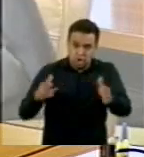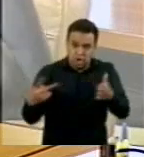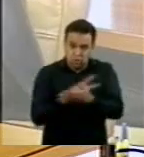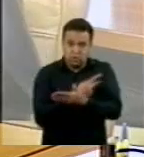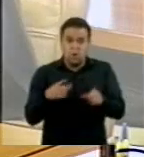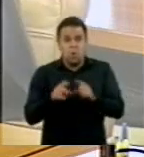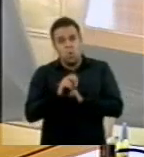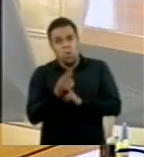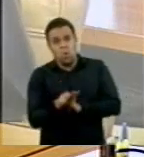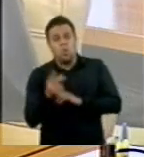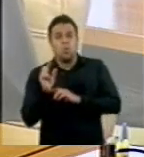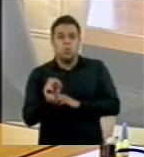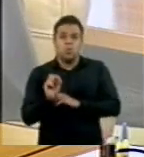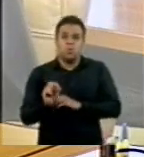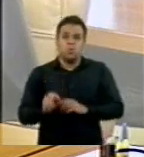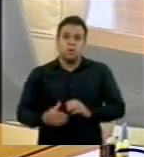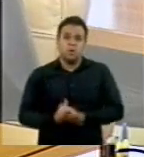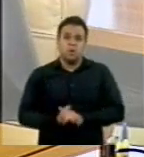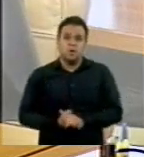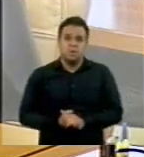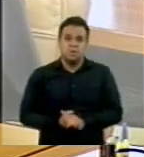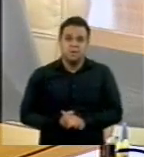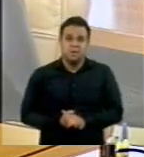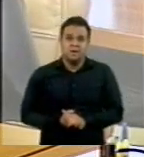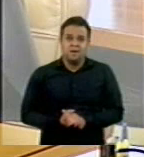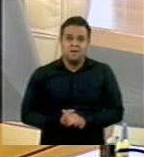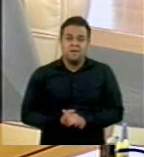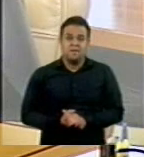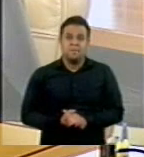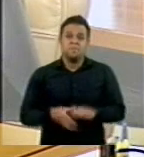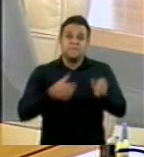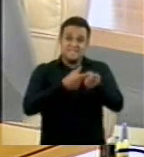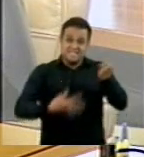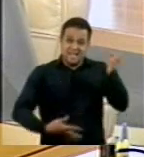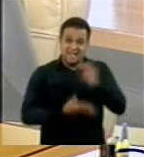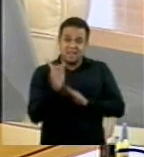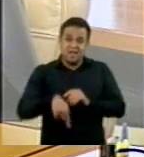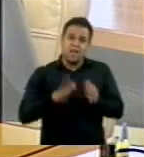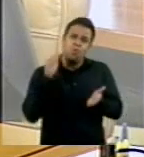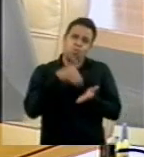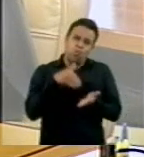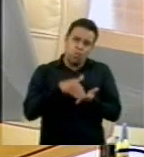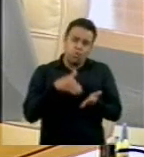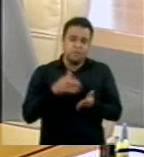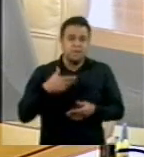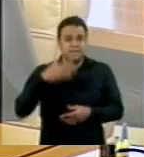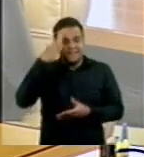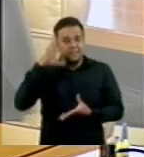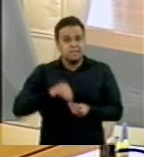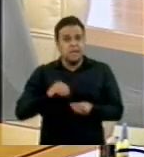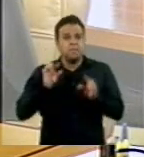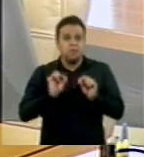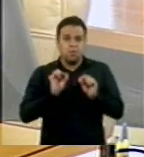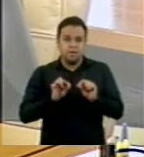do Blut und Boden, sangue e solo. Esta última, como se sabe, com raízes